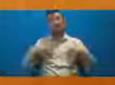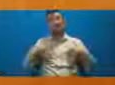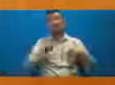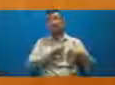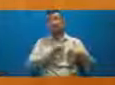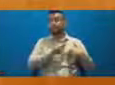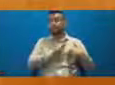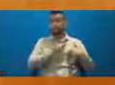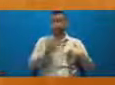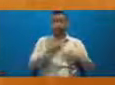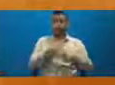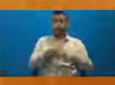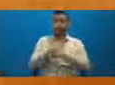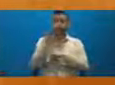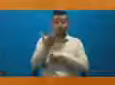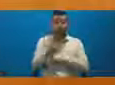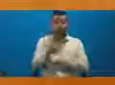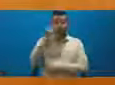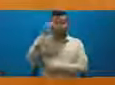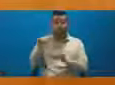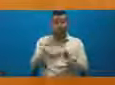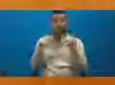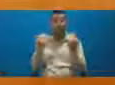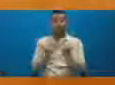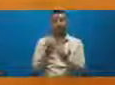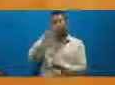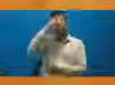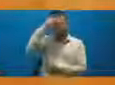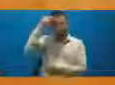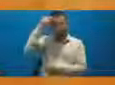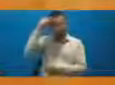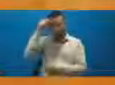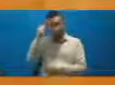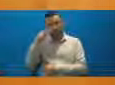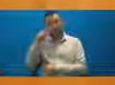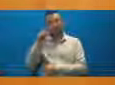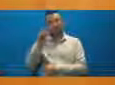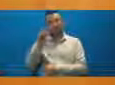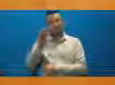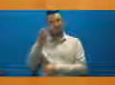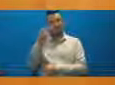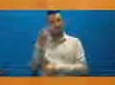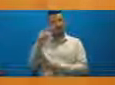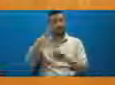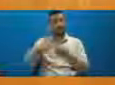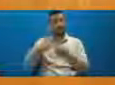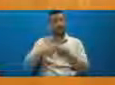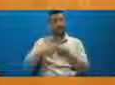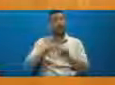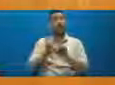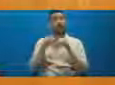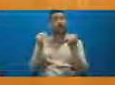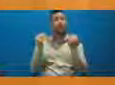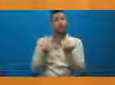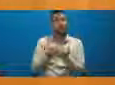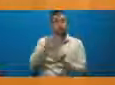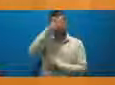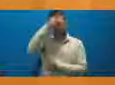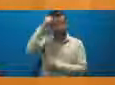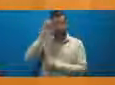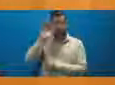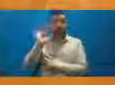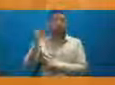você no dia do congresso Municipal do PSB na sua cidade um congresso Municipal que ocorre no momento muito delicado